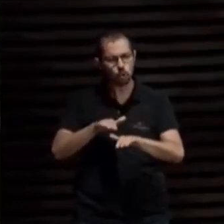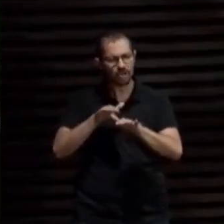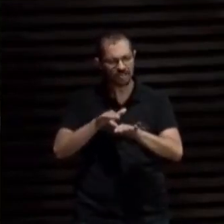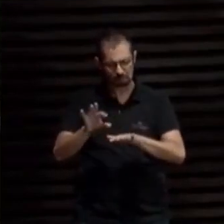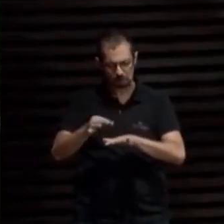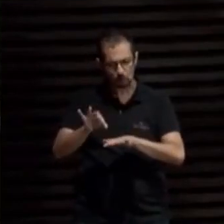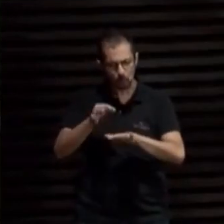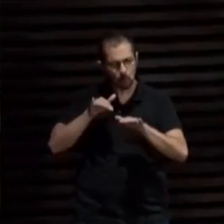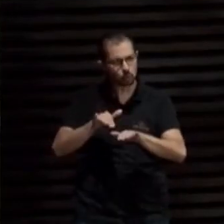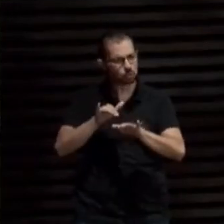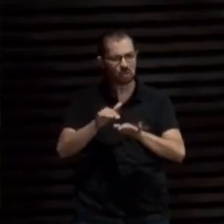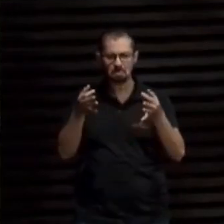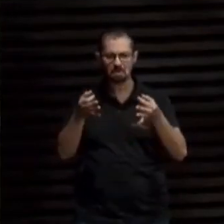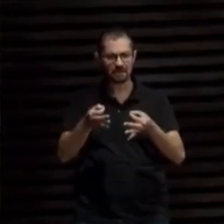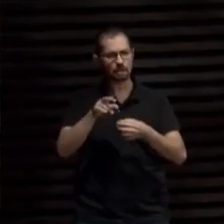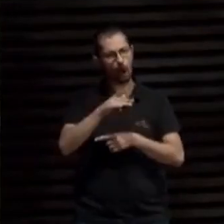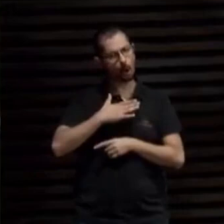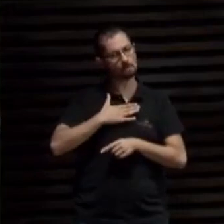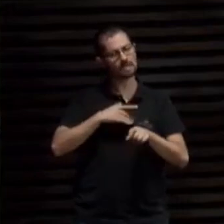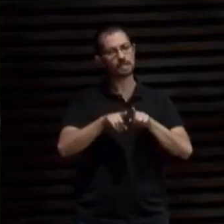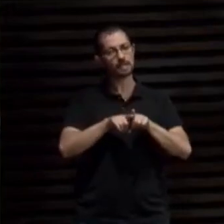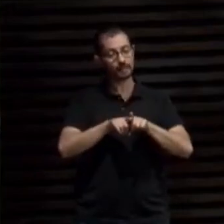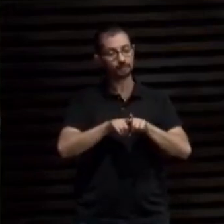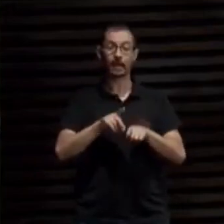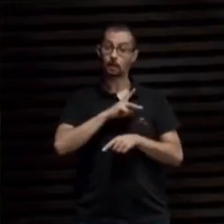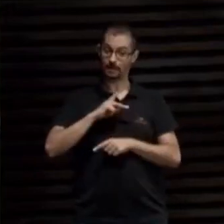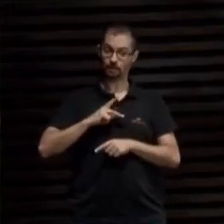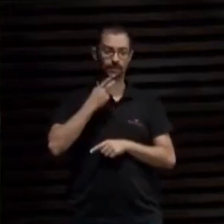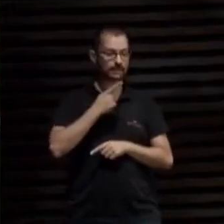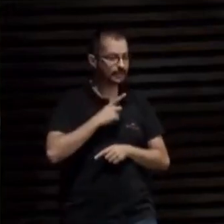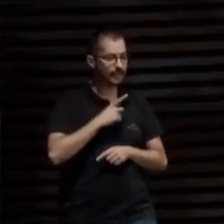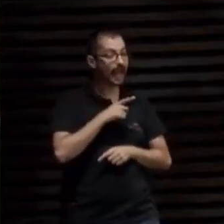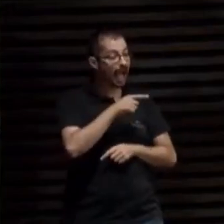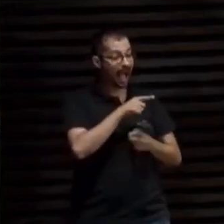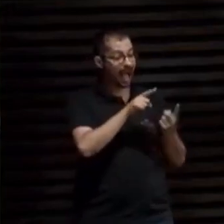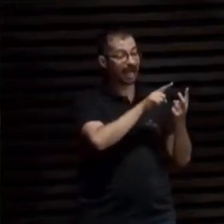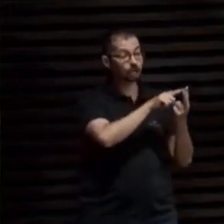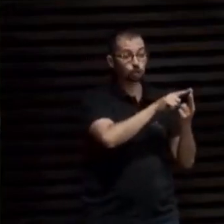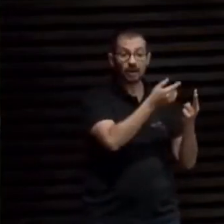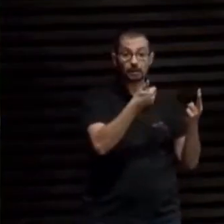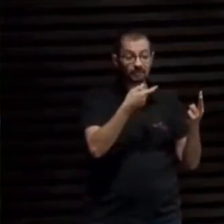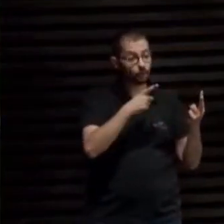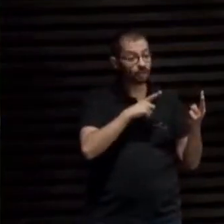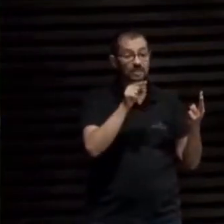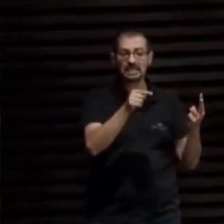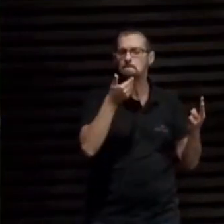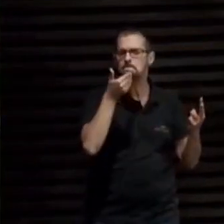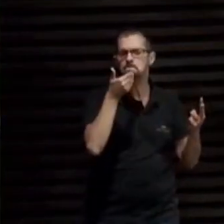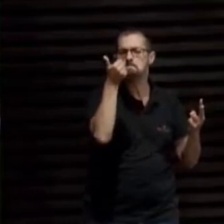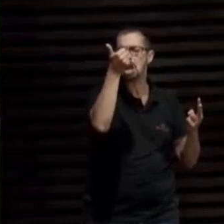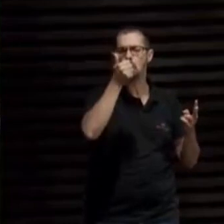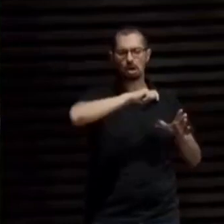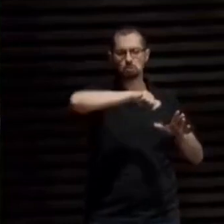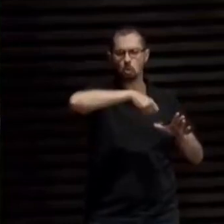Ela disse de você que ninguém cozinha melhor nessa igreja do que você. Ela disse isso de mim?